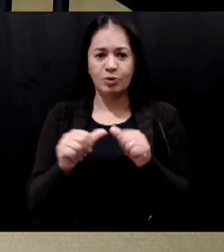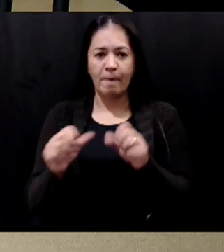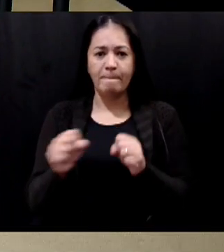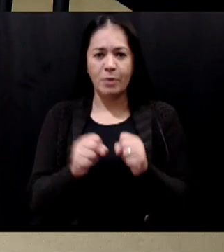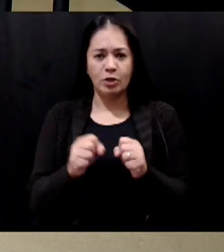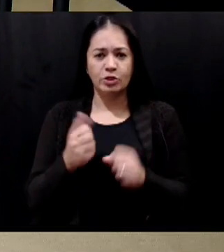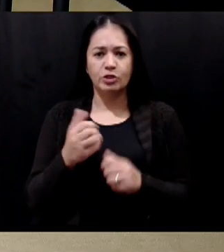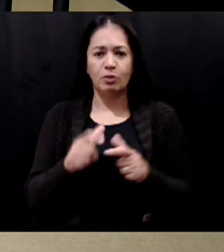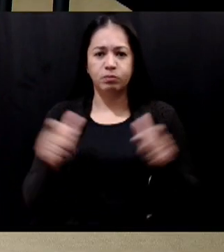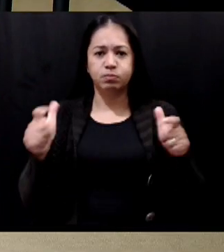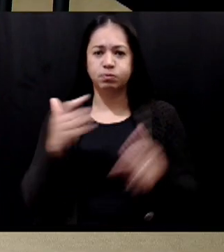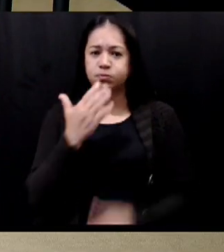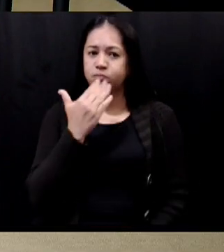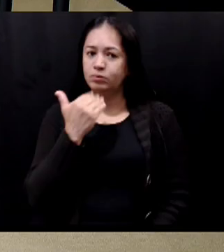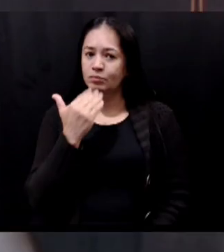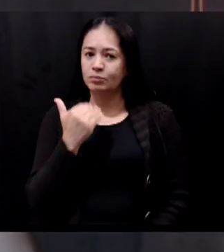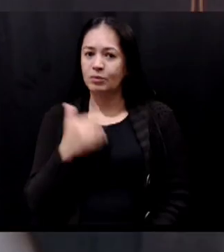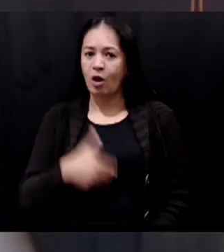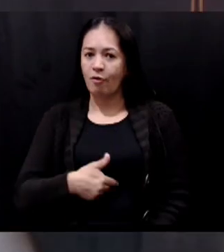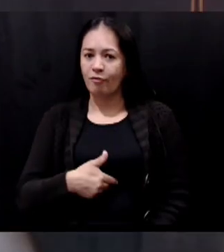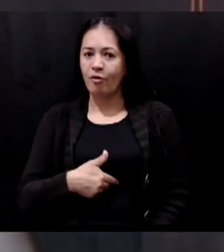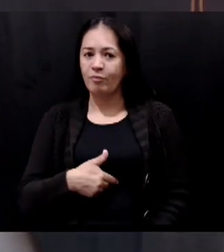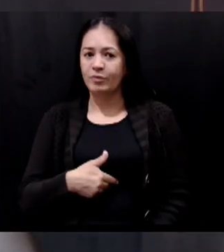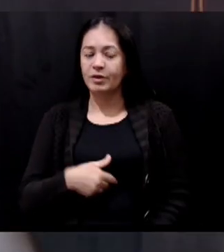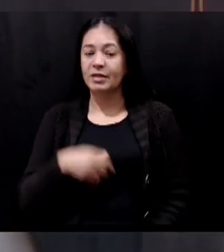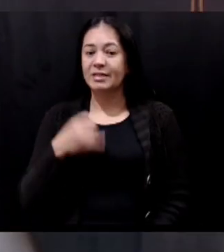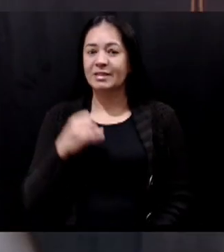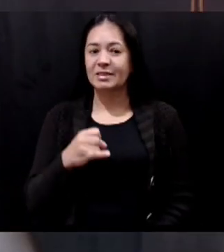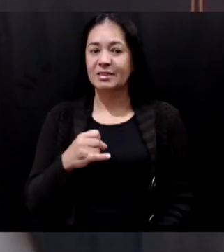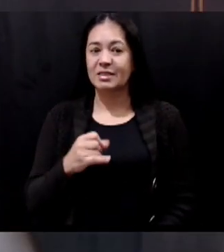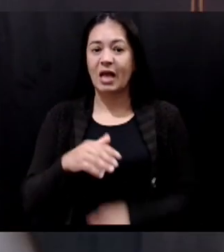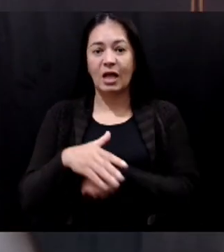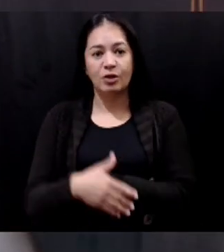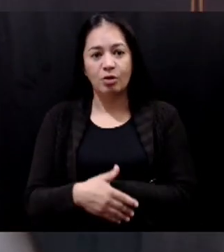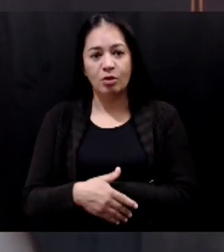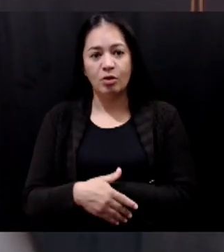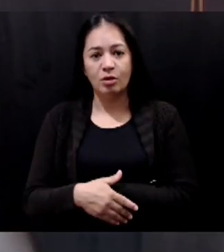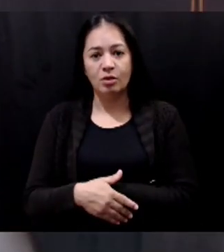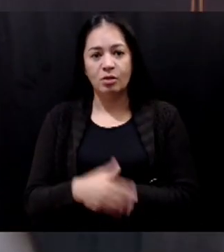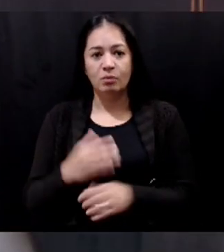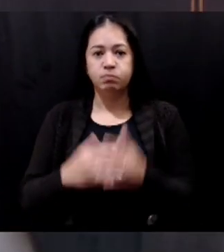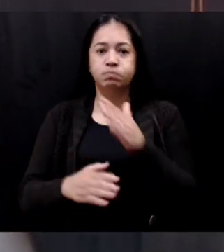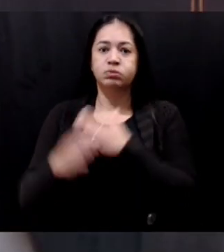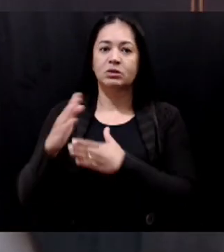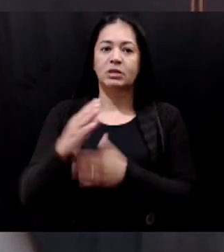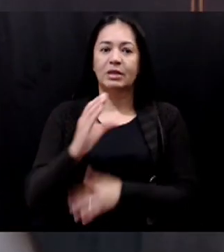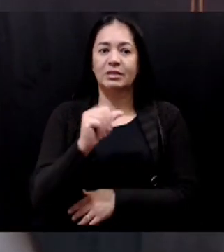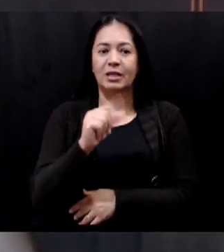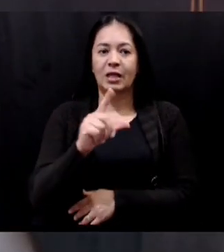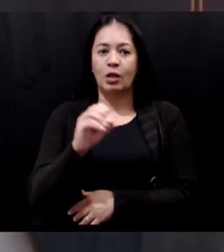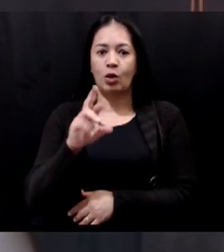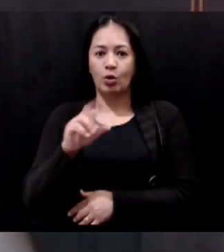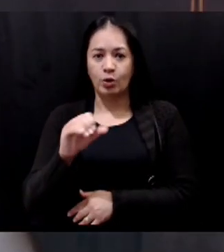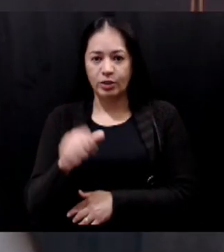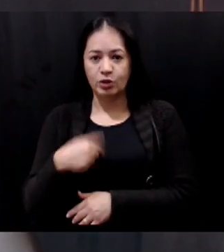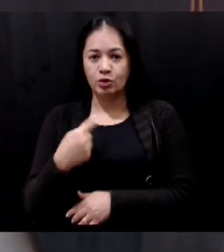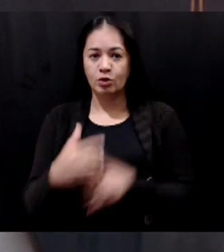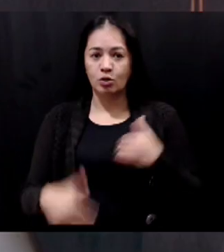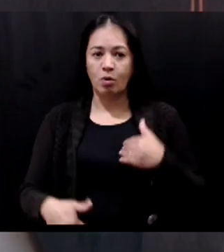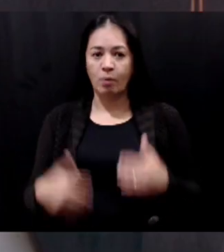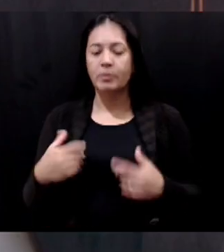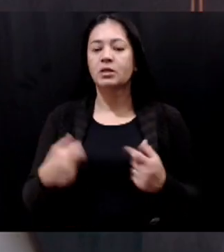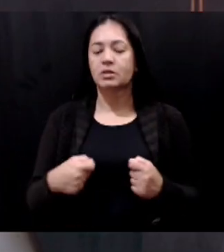Olha, aí? se esse exagero da noite extrapolar as calorias que o nosso corpo precisa, sim, vai